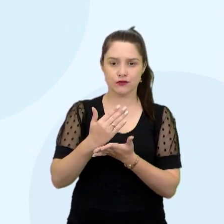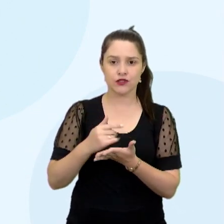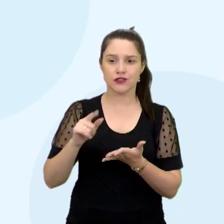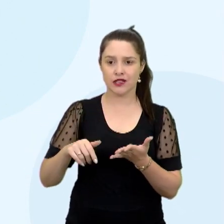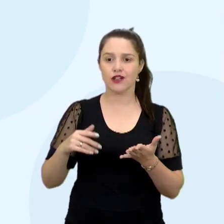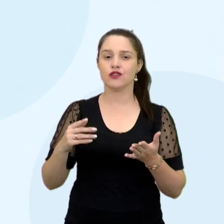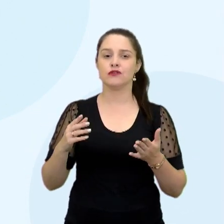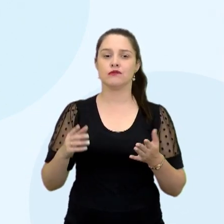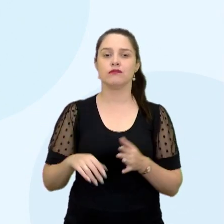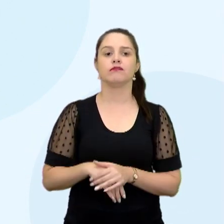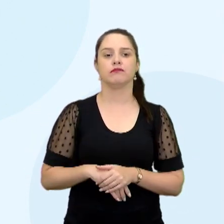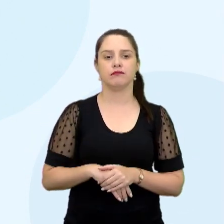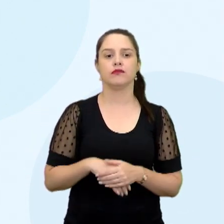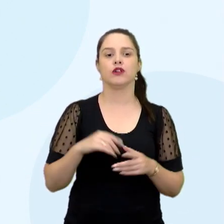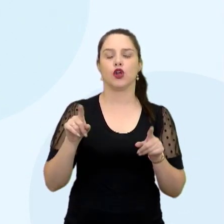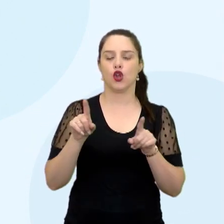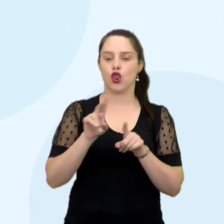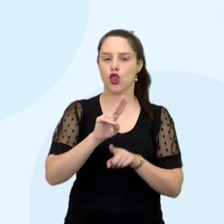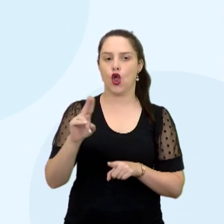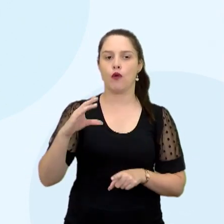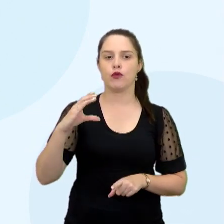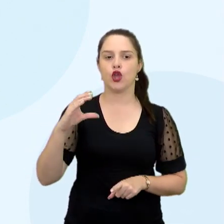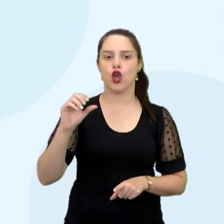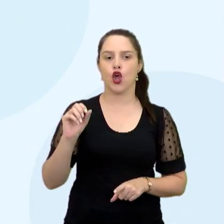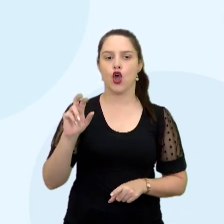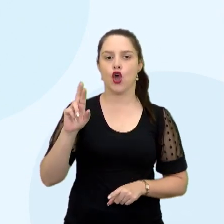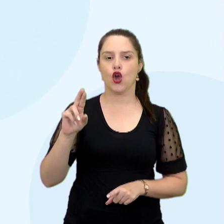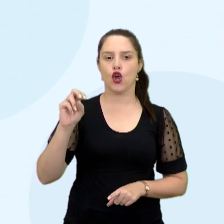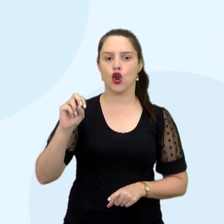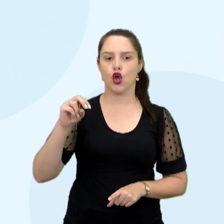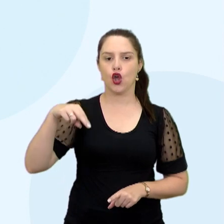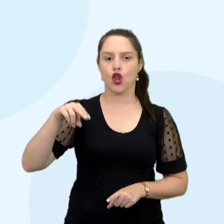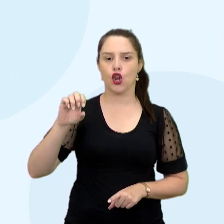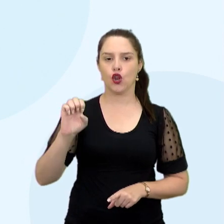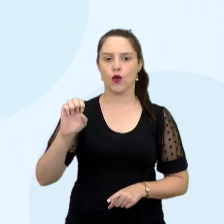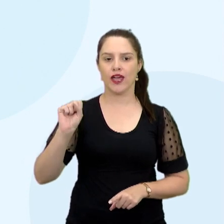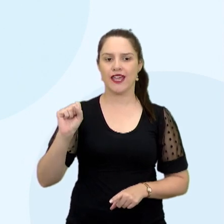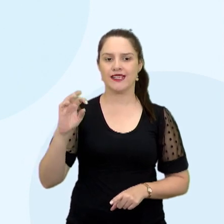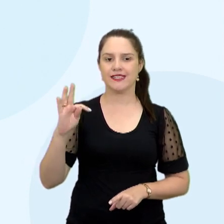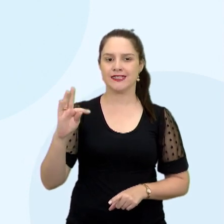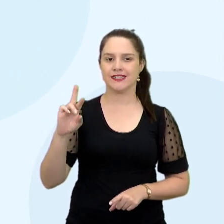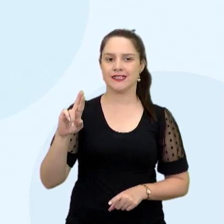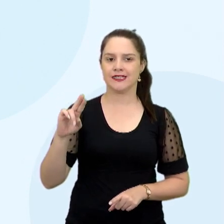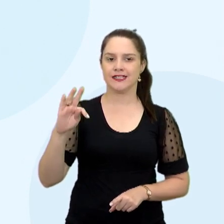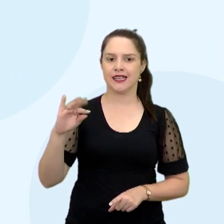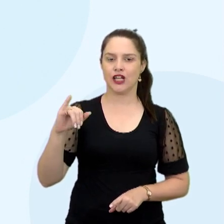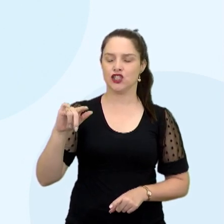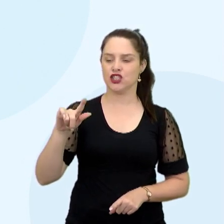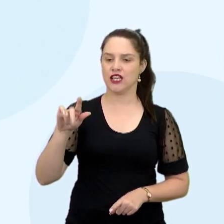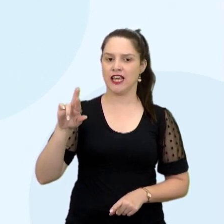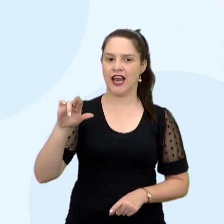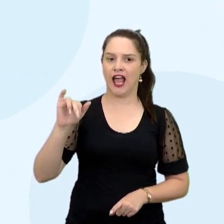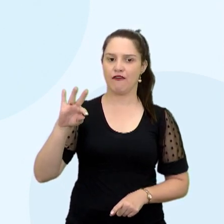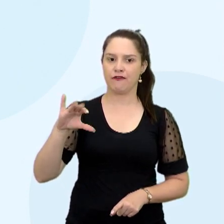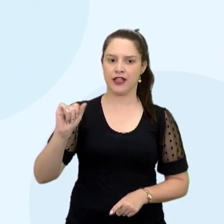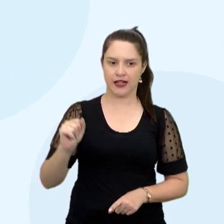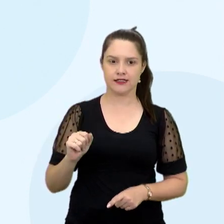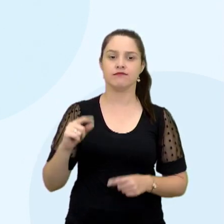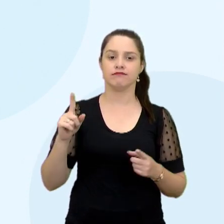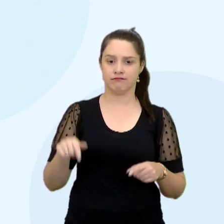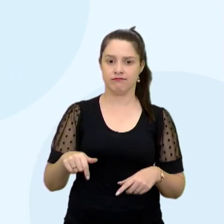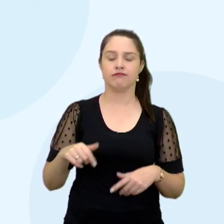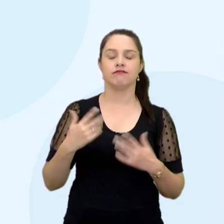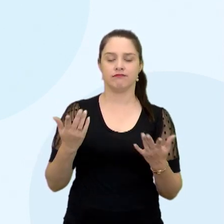nome aí de de cronologia, estratigráficas, né, dos períodos aí que foram passado o tempo e formando aquelas